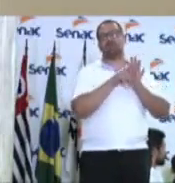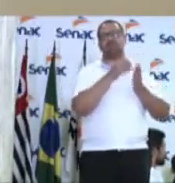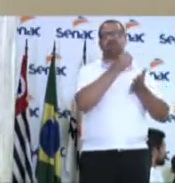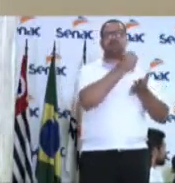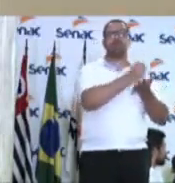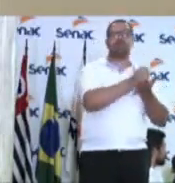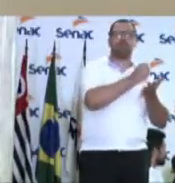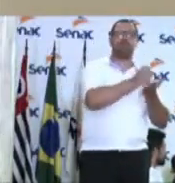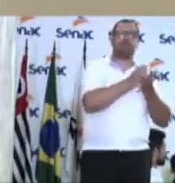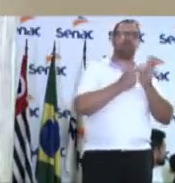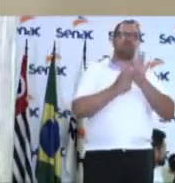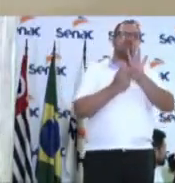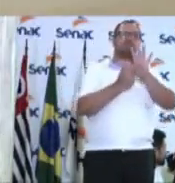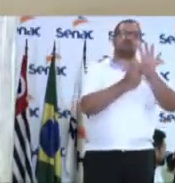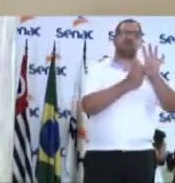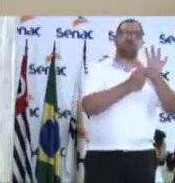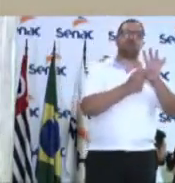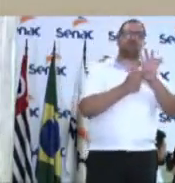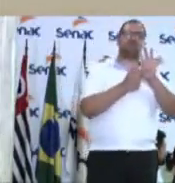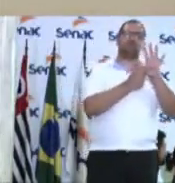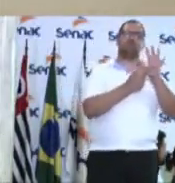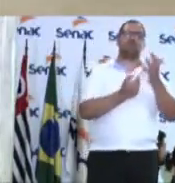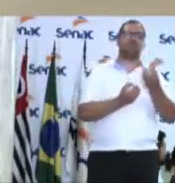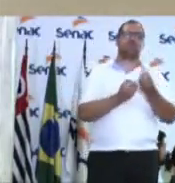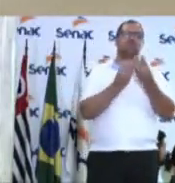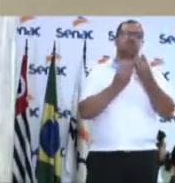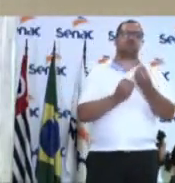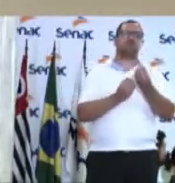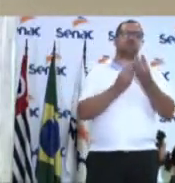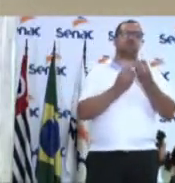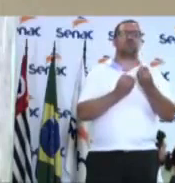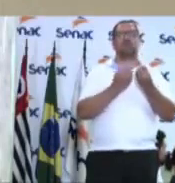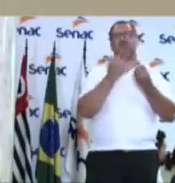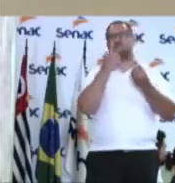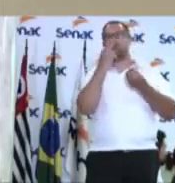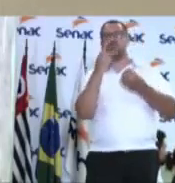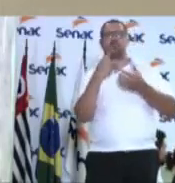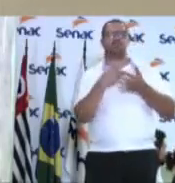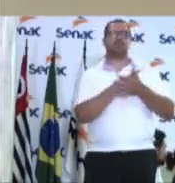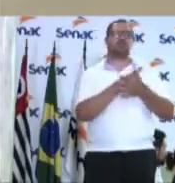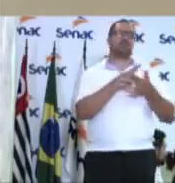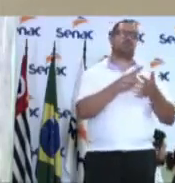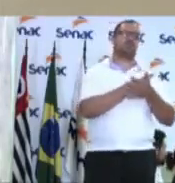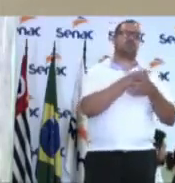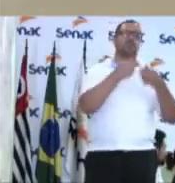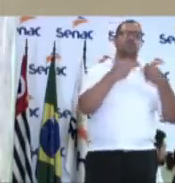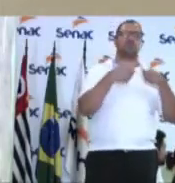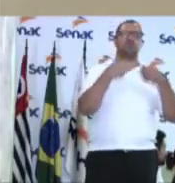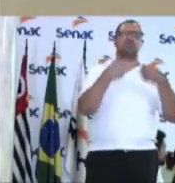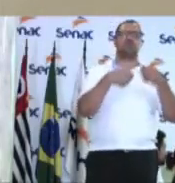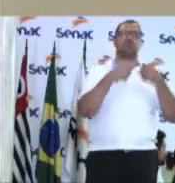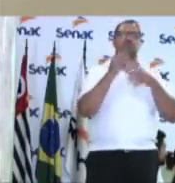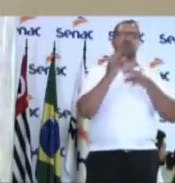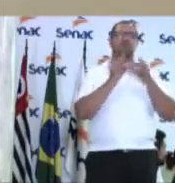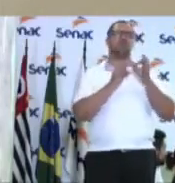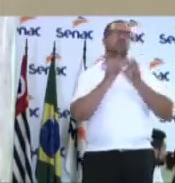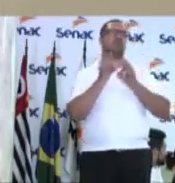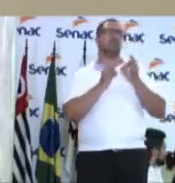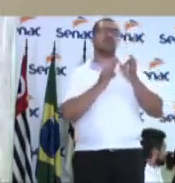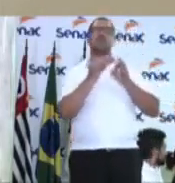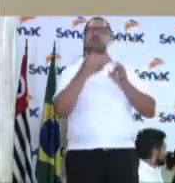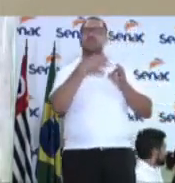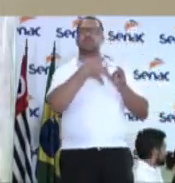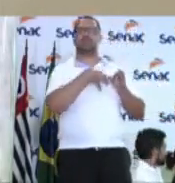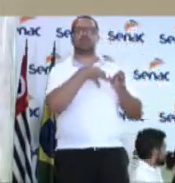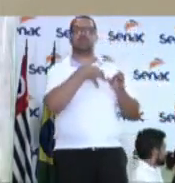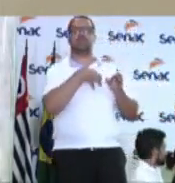uma campanha que, de um certo ponto de vista, estava errada. Então, a marca também tem que estar preparada para reagir a isso. E tem